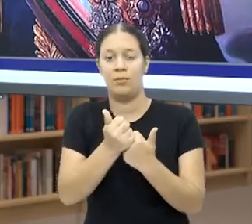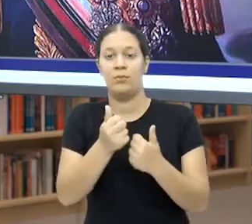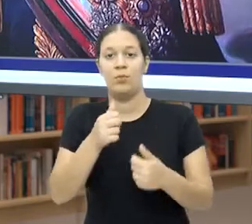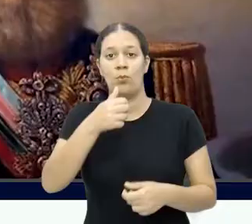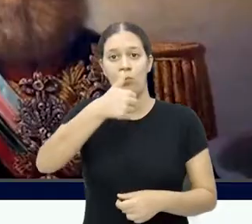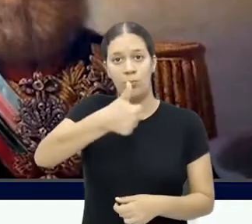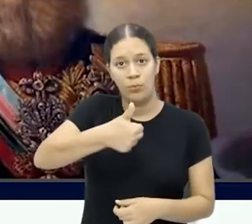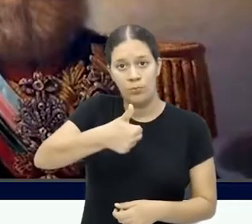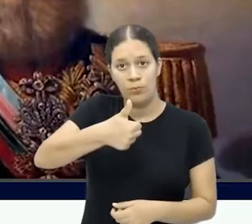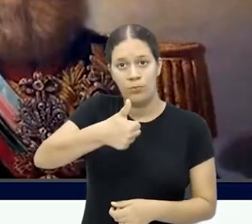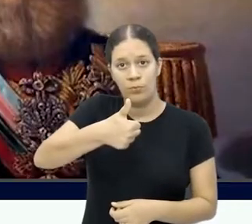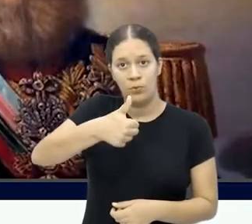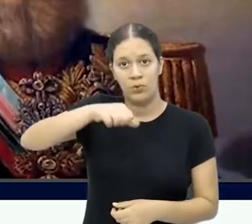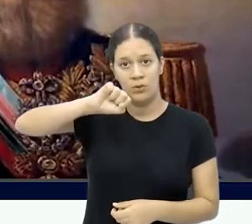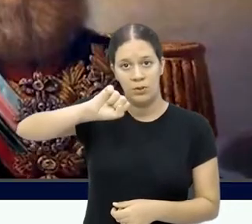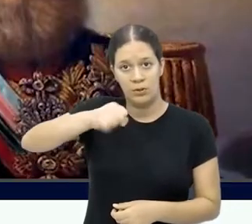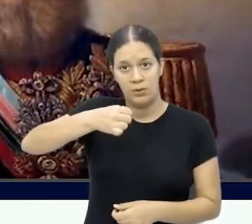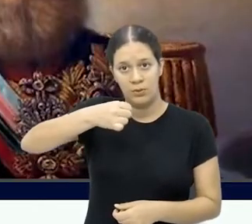vai de